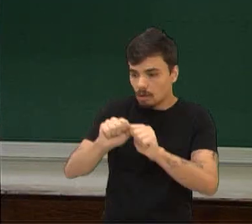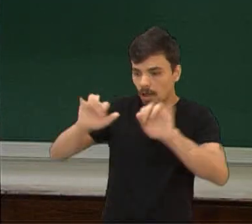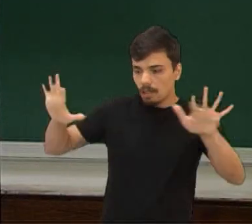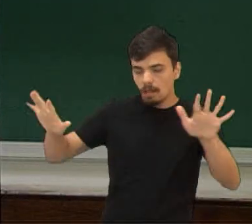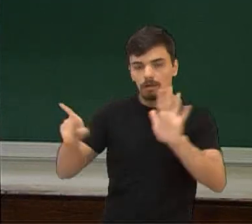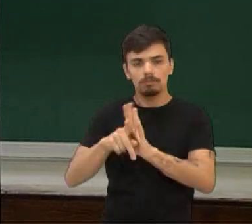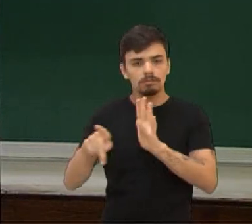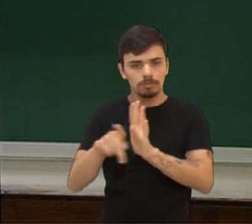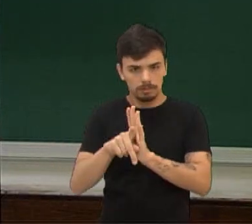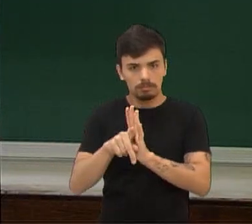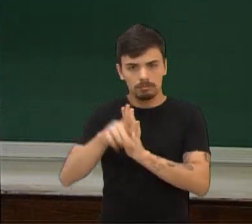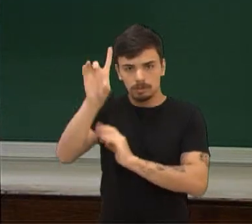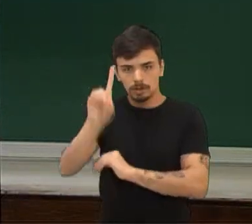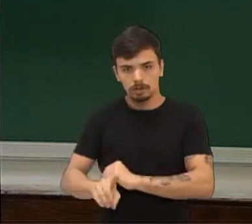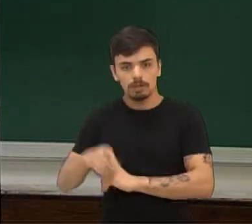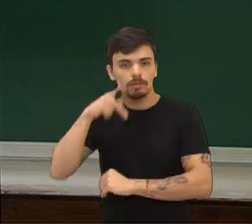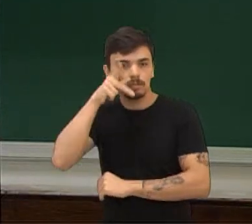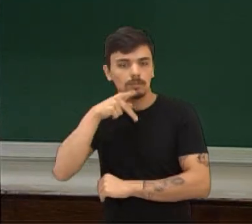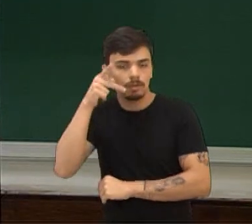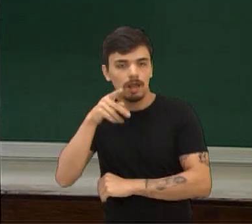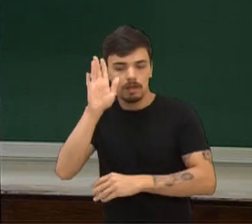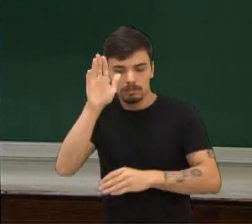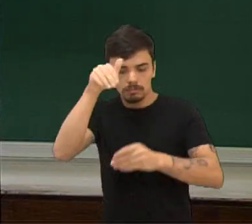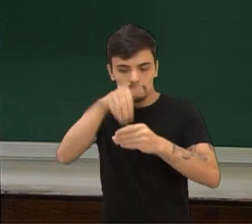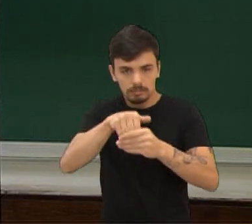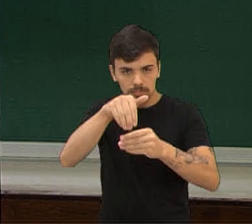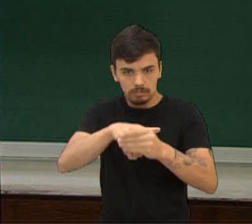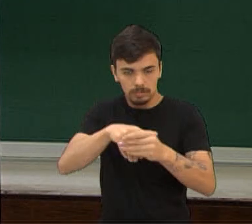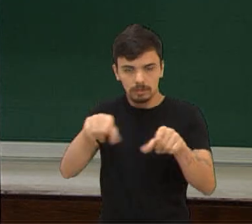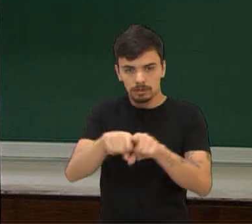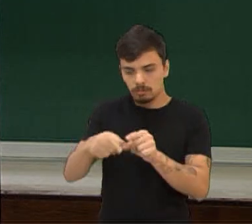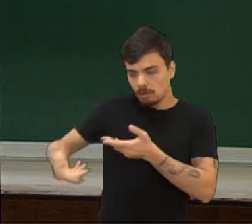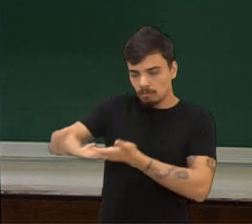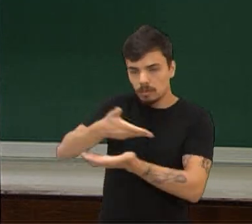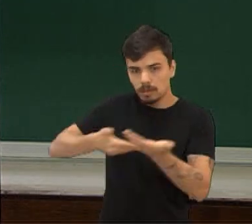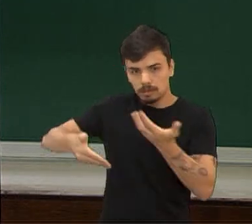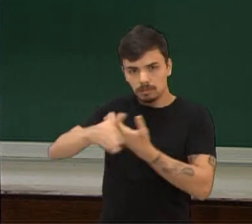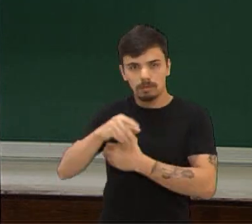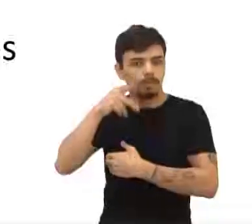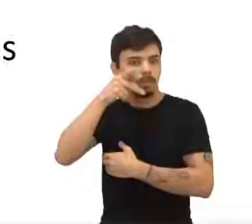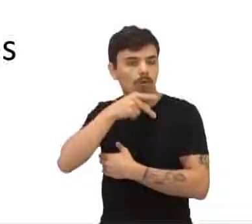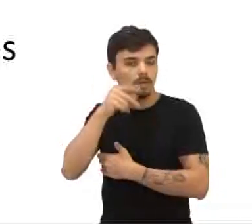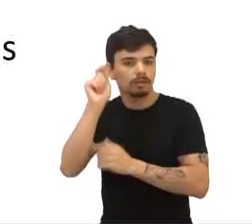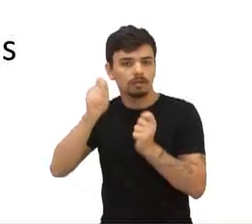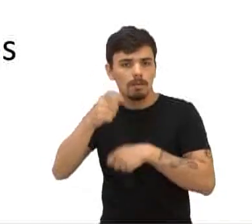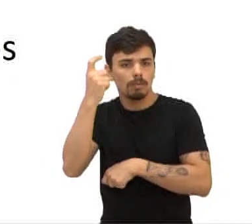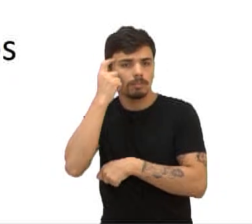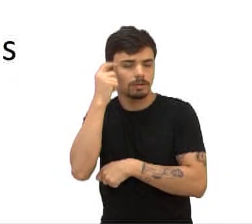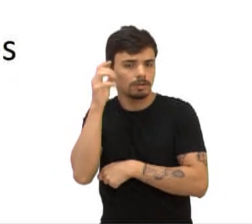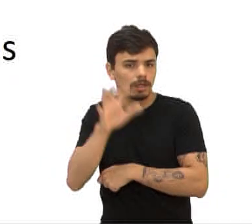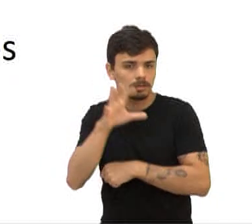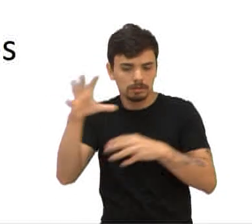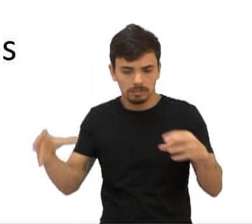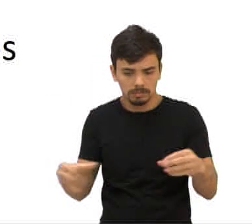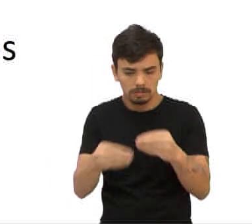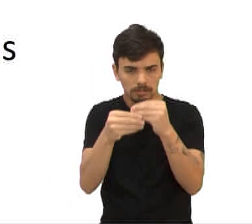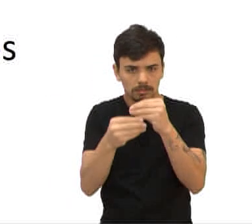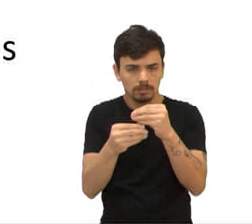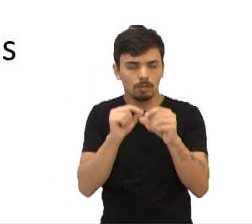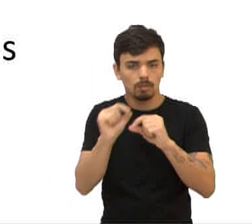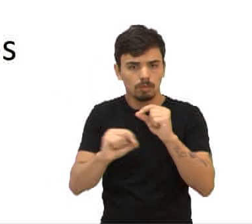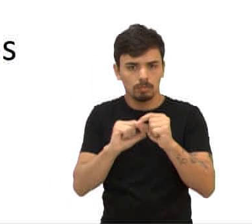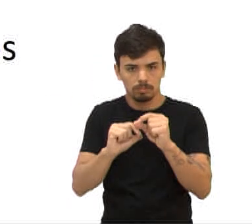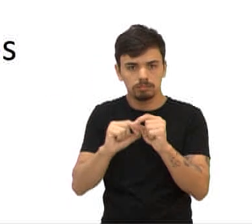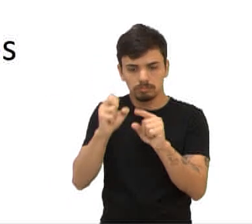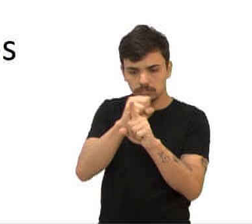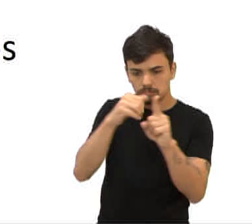direito político diz respeito ao voto e à participação política. Podemos pensar que aqui se enquadram também associação em partidos